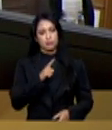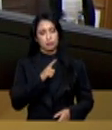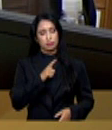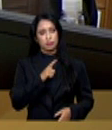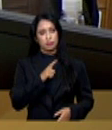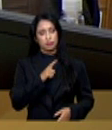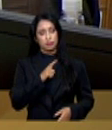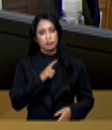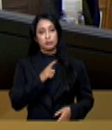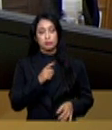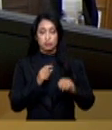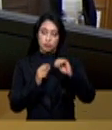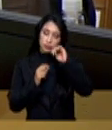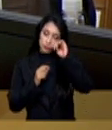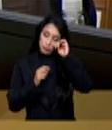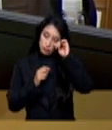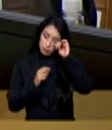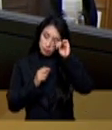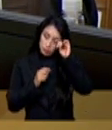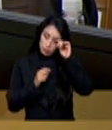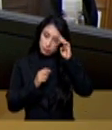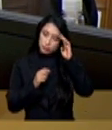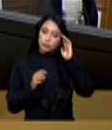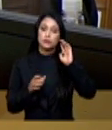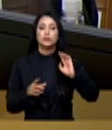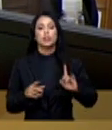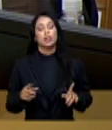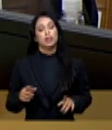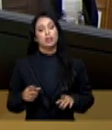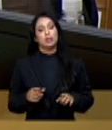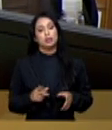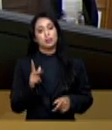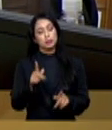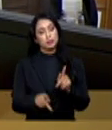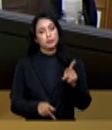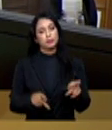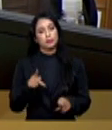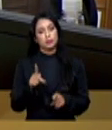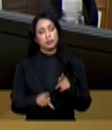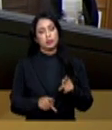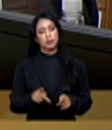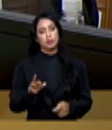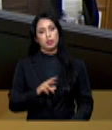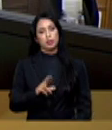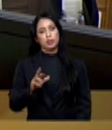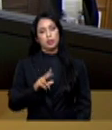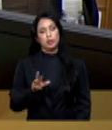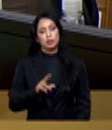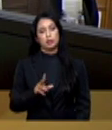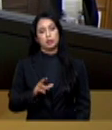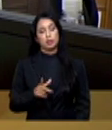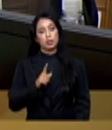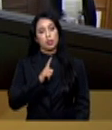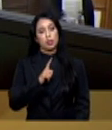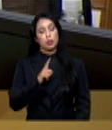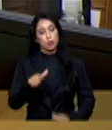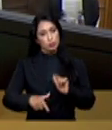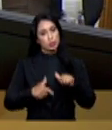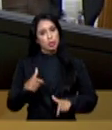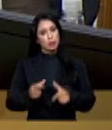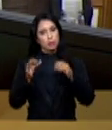deixar Justamente a margem essa parcela da população sem a prestação do serviço